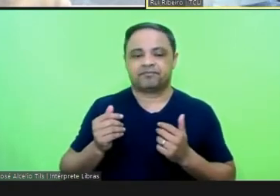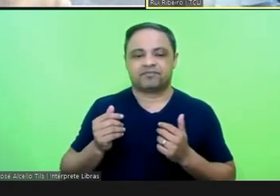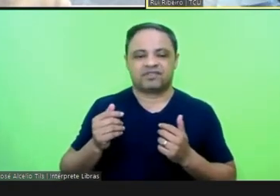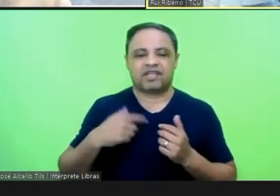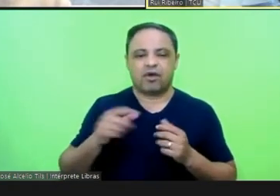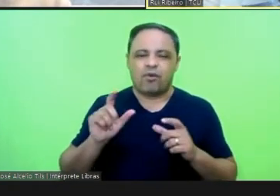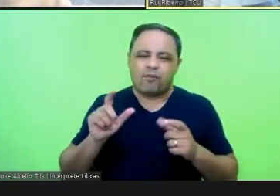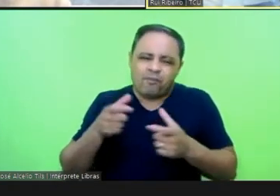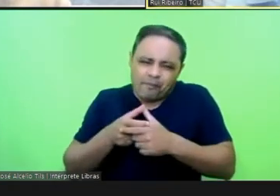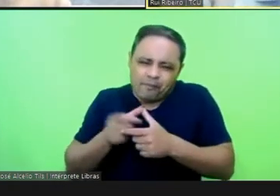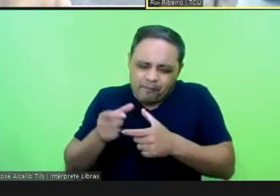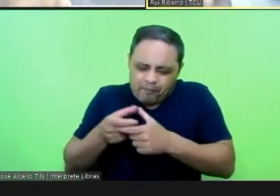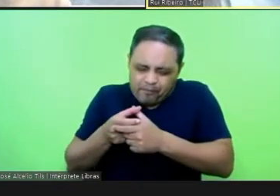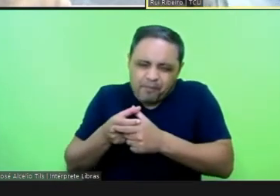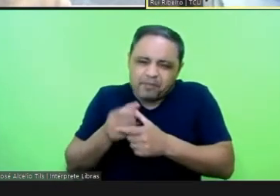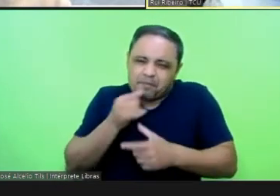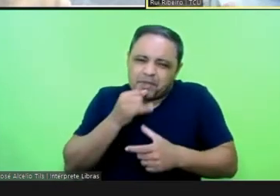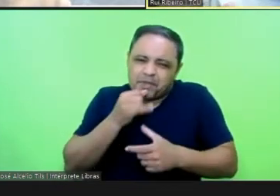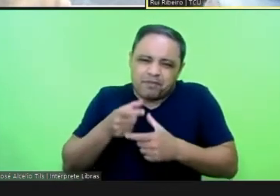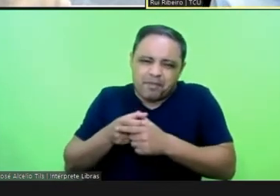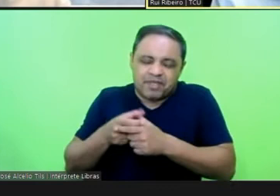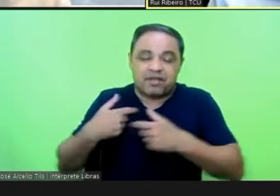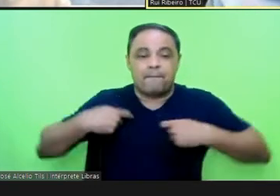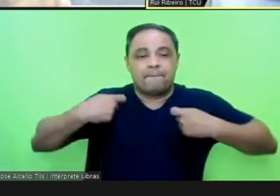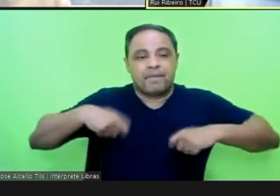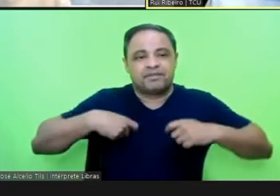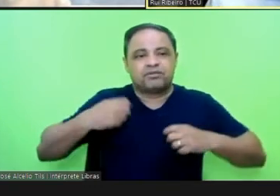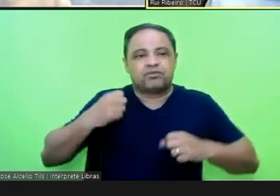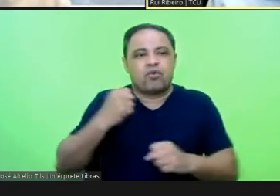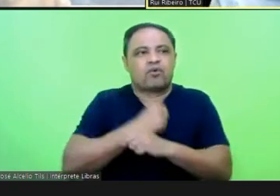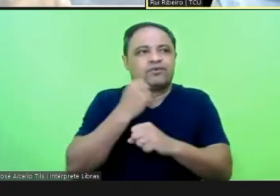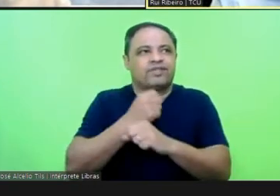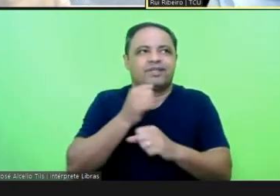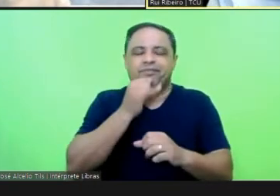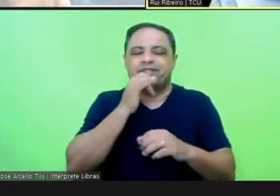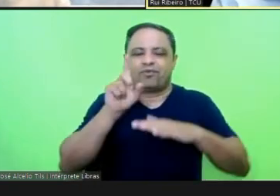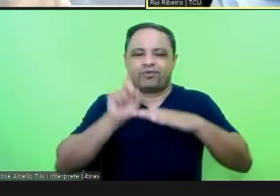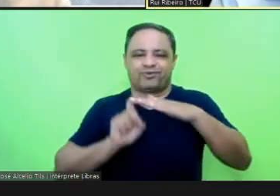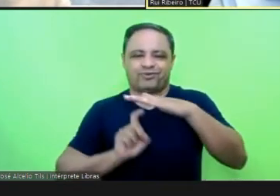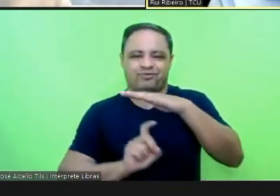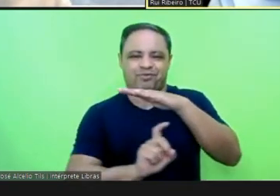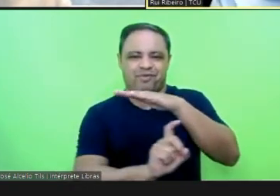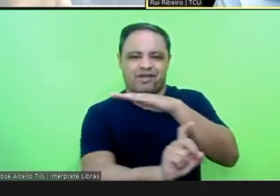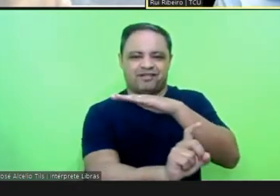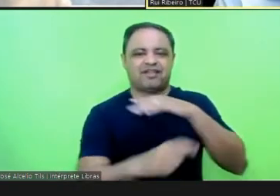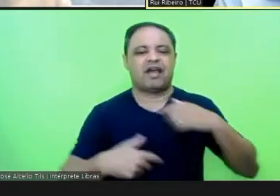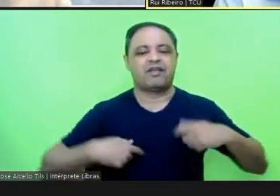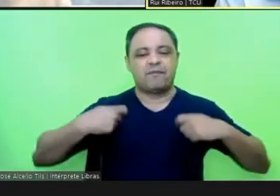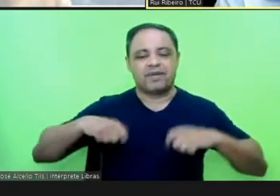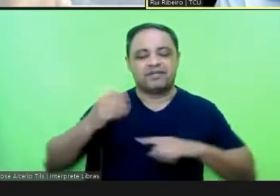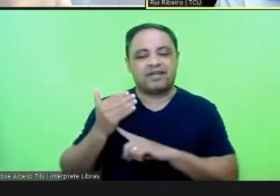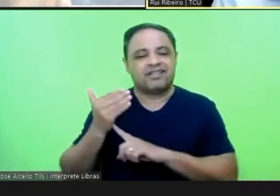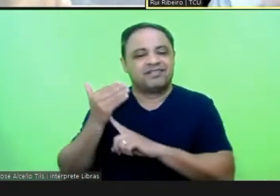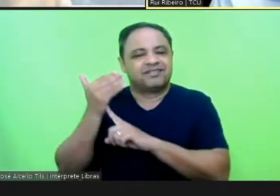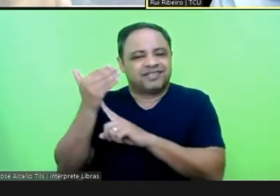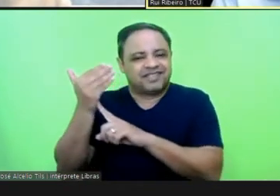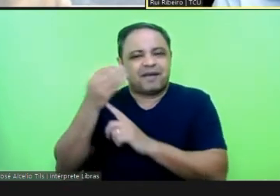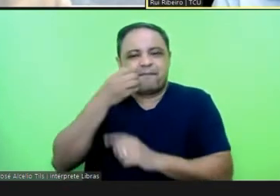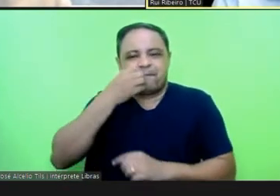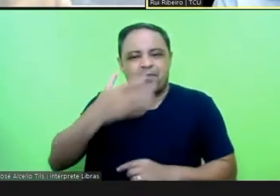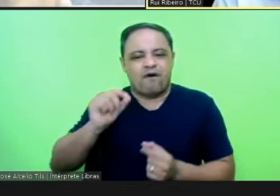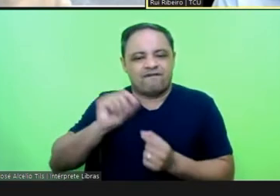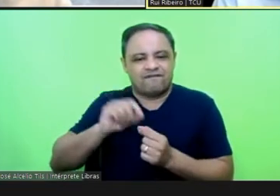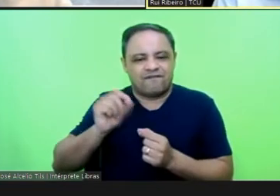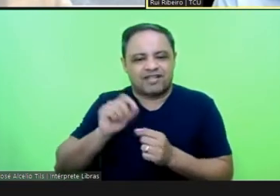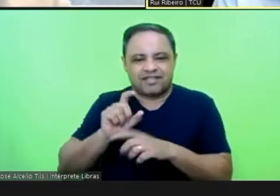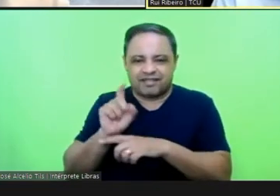pedacinhos, vamos dizer assim. Vamos pensar o seguinte: olha, eu preciso construir um submarino. E aí eu preciso de uma tecnologia muito boa para fazer um